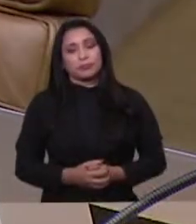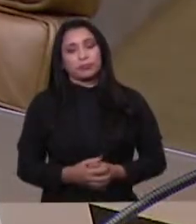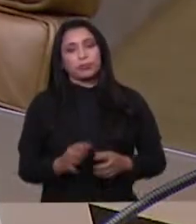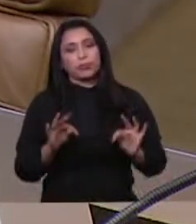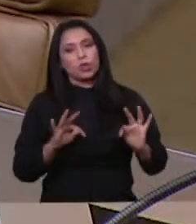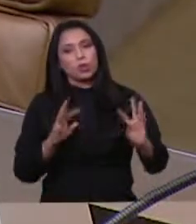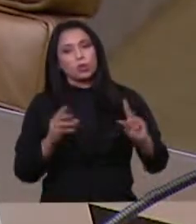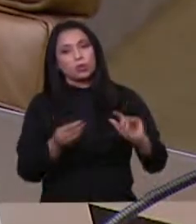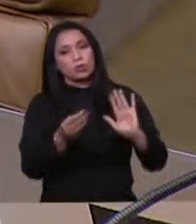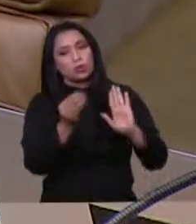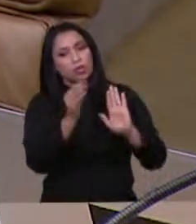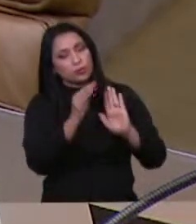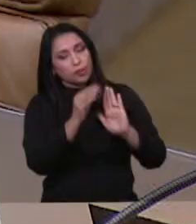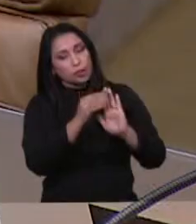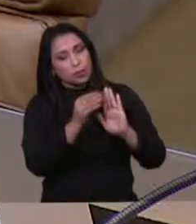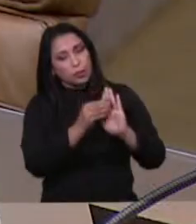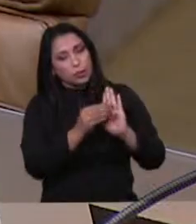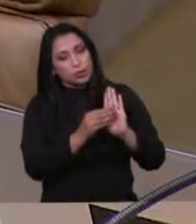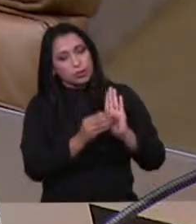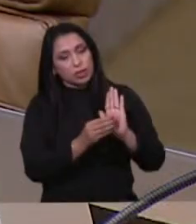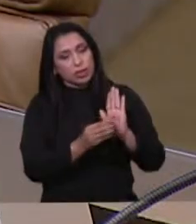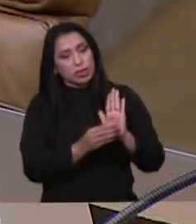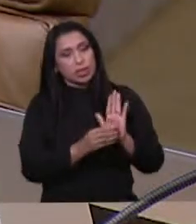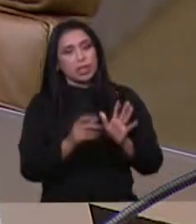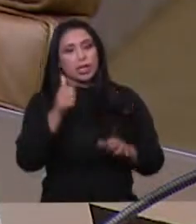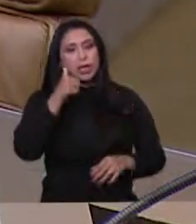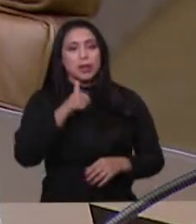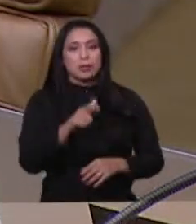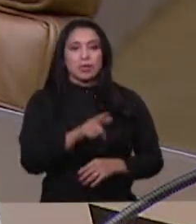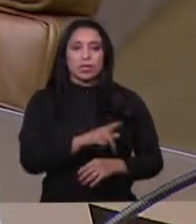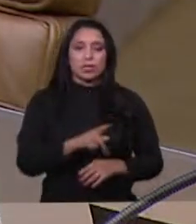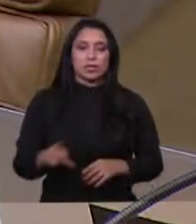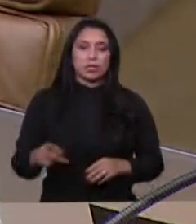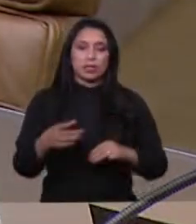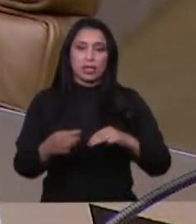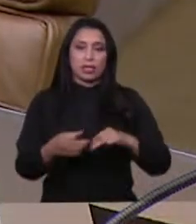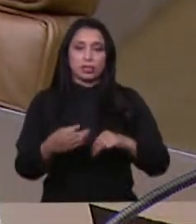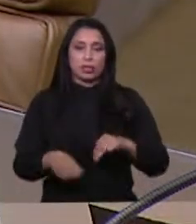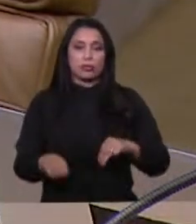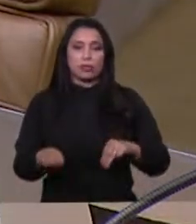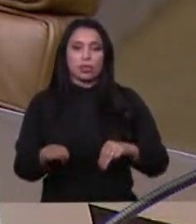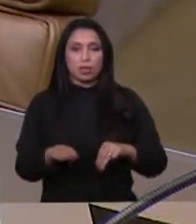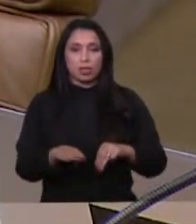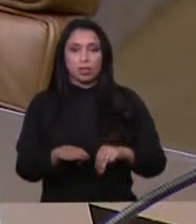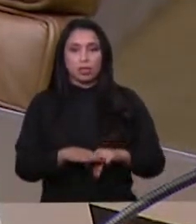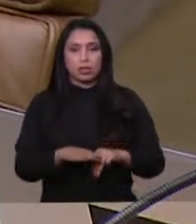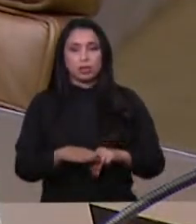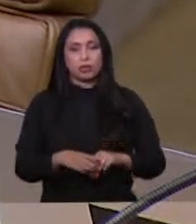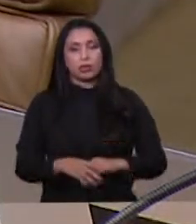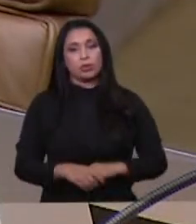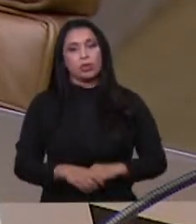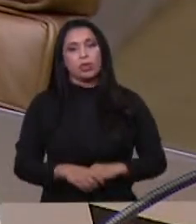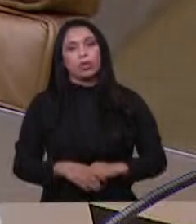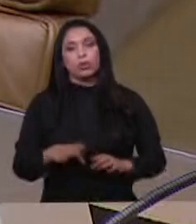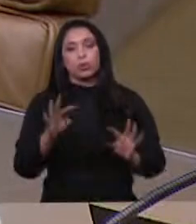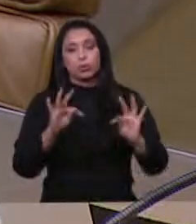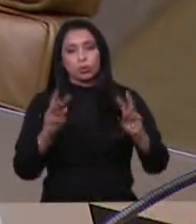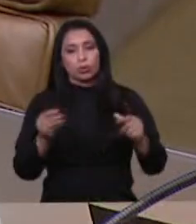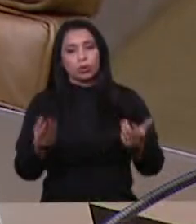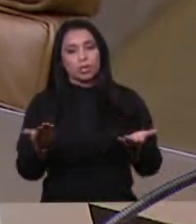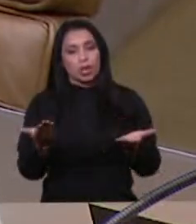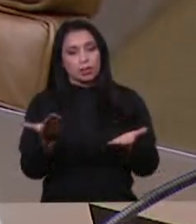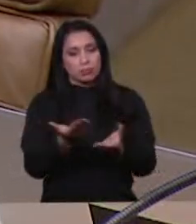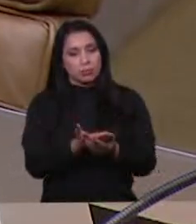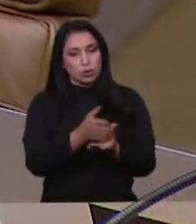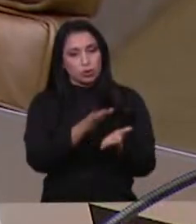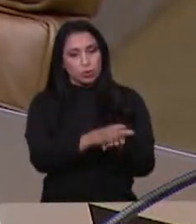aqui, senhora presidente, senhores ministros, rigorosamente dentro do que se tem no processo.